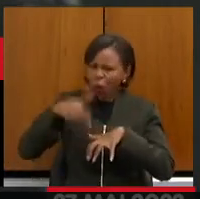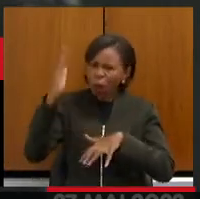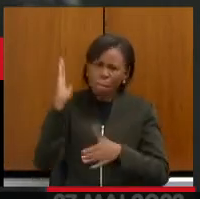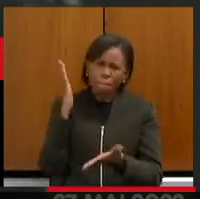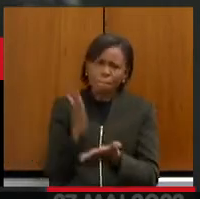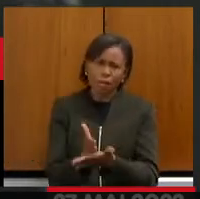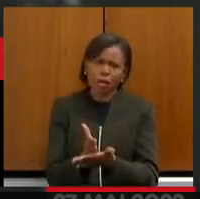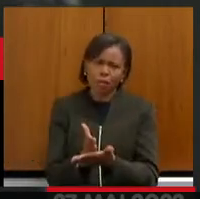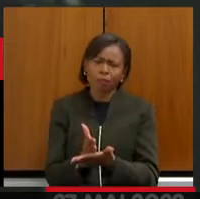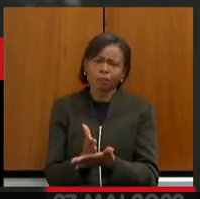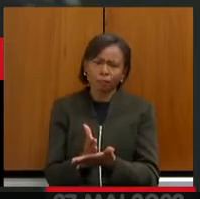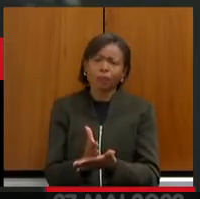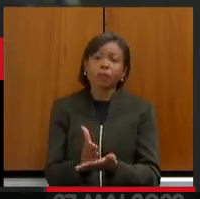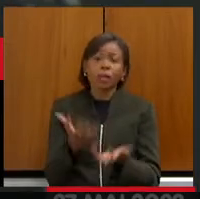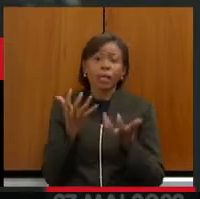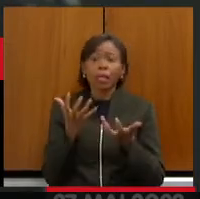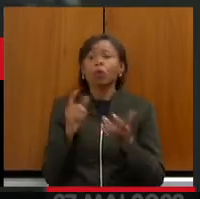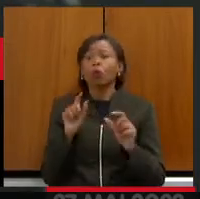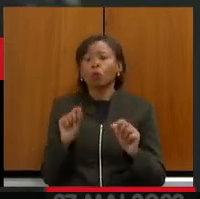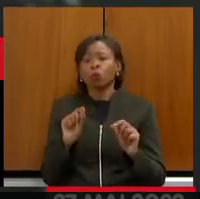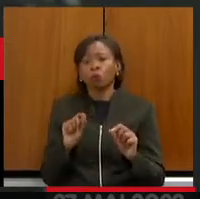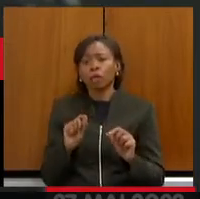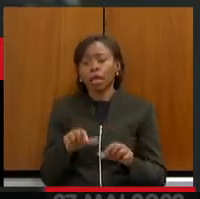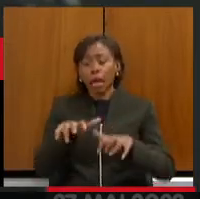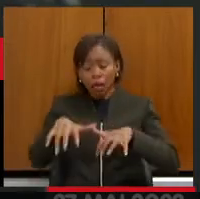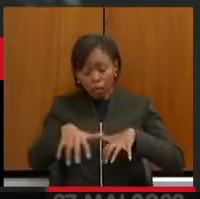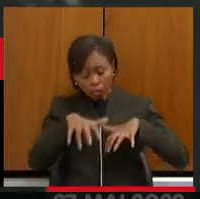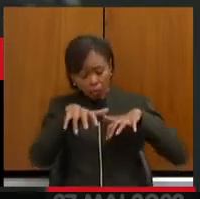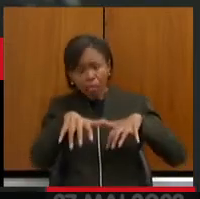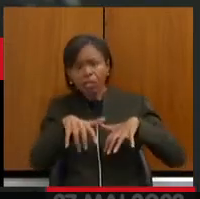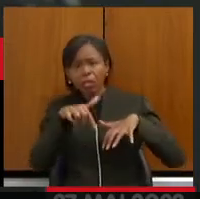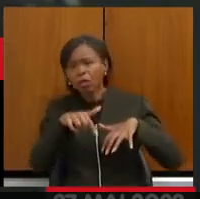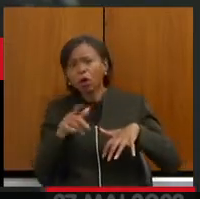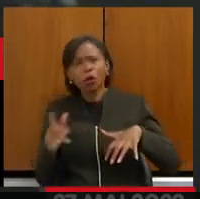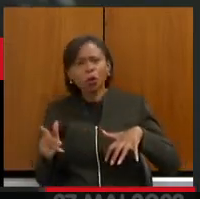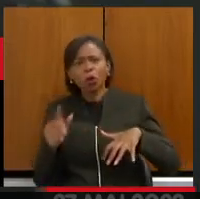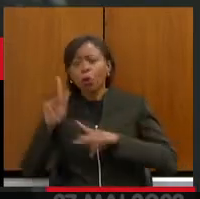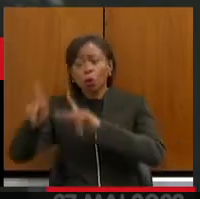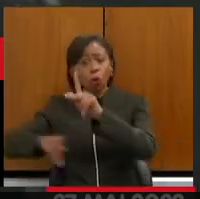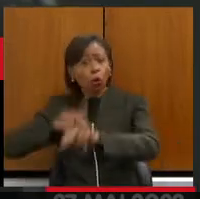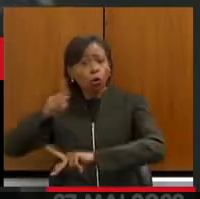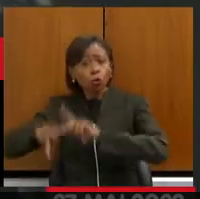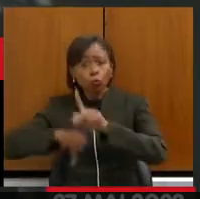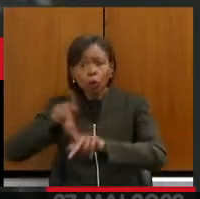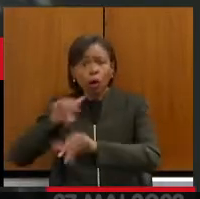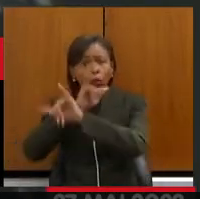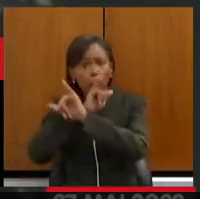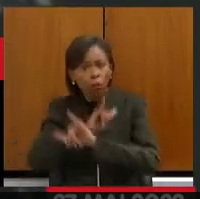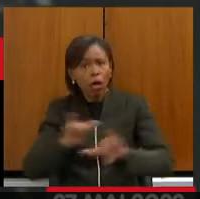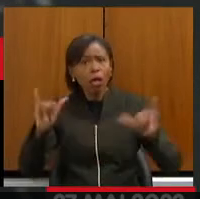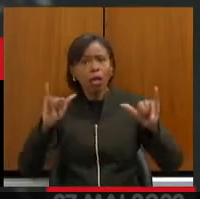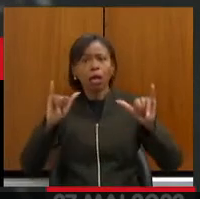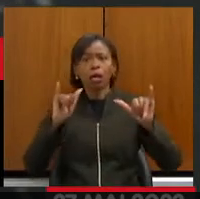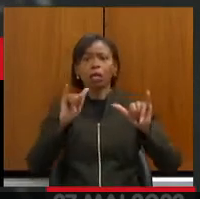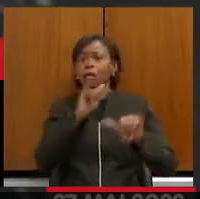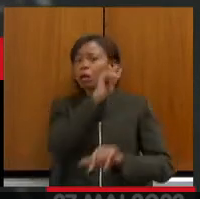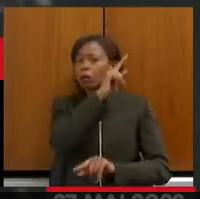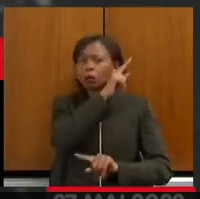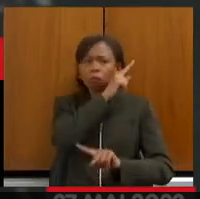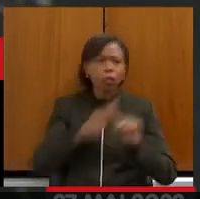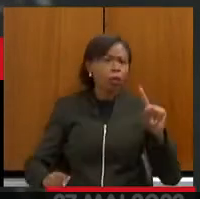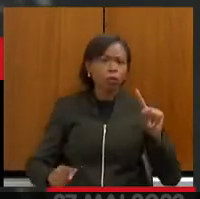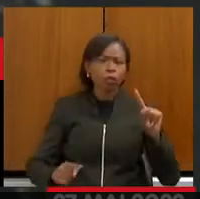em que os povos falem que as né os povos têm essa autonomia de falar que não quero aqui